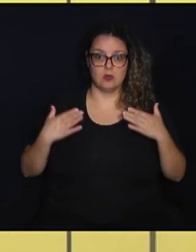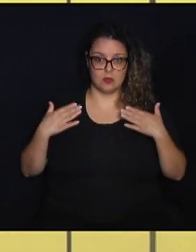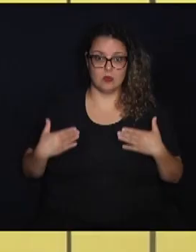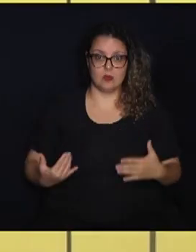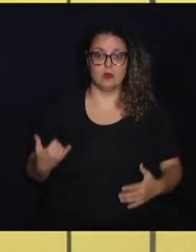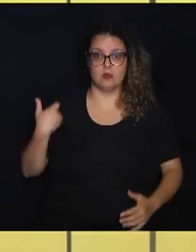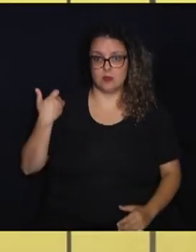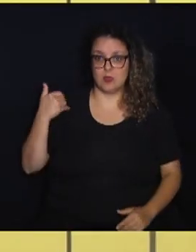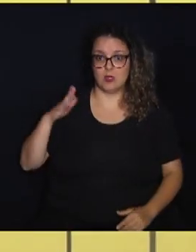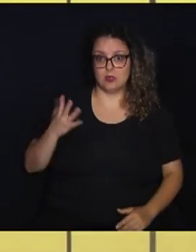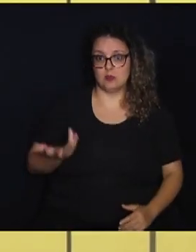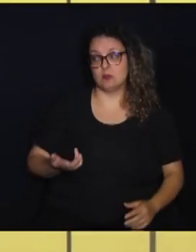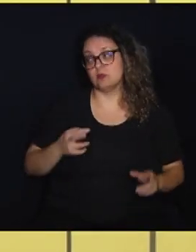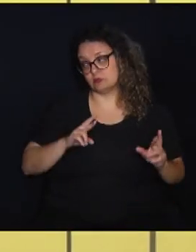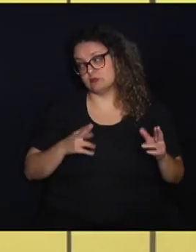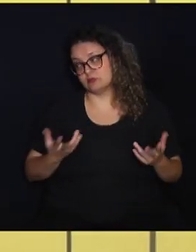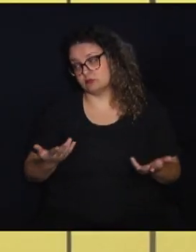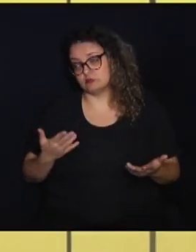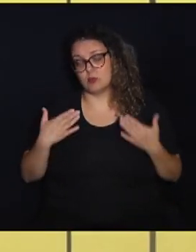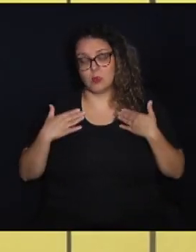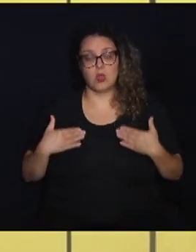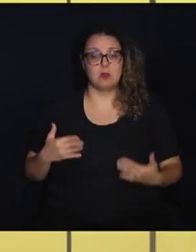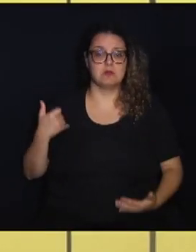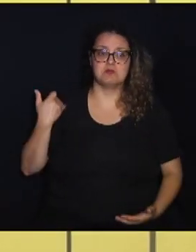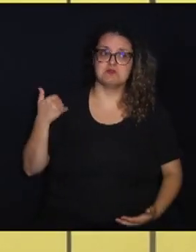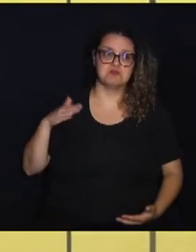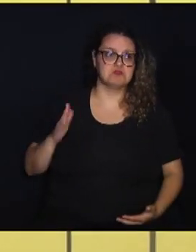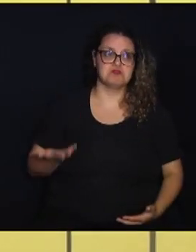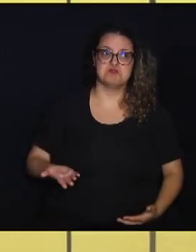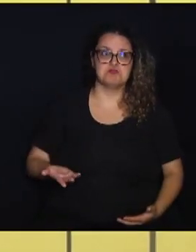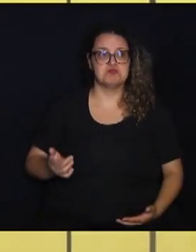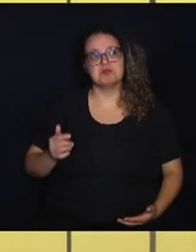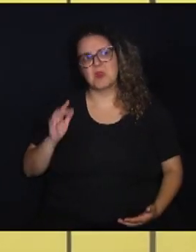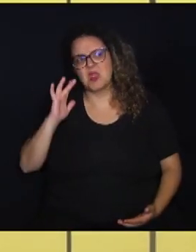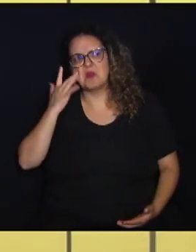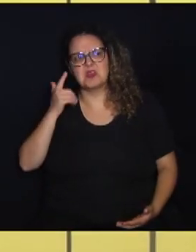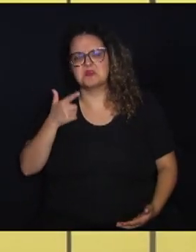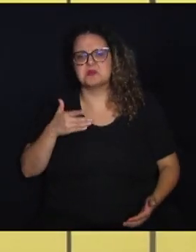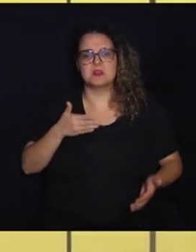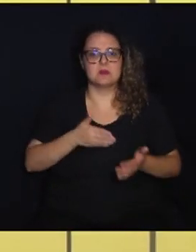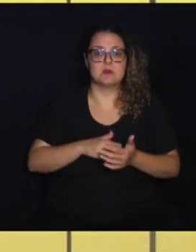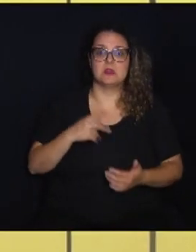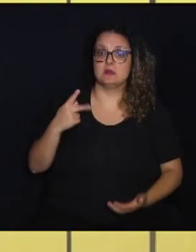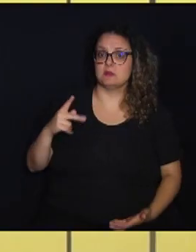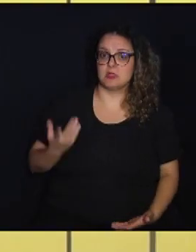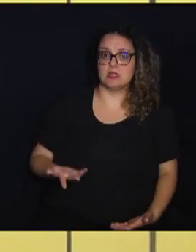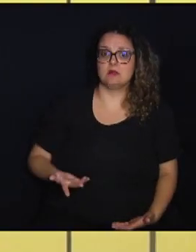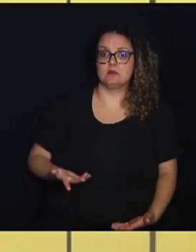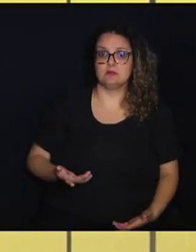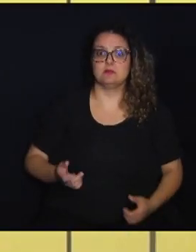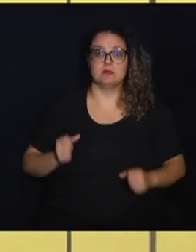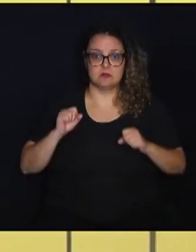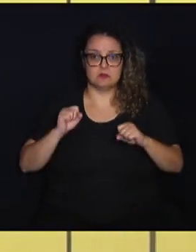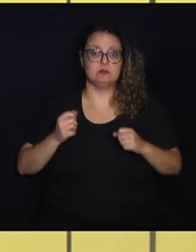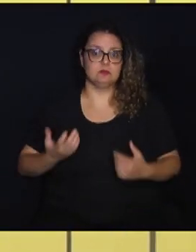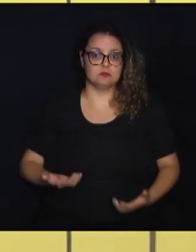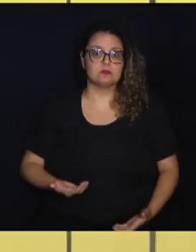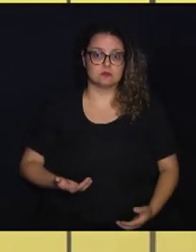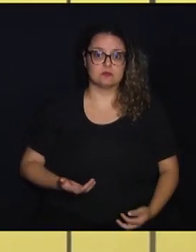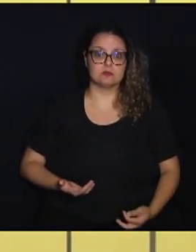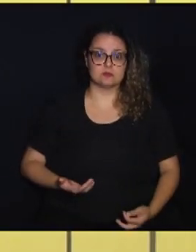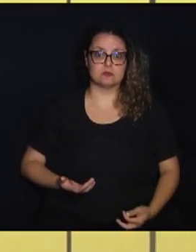essa idade a gente já espera isso. Eu não acredito que tenha nenhuma restrição para ele. Eu acho que ele poderia até